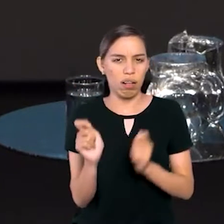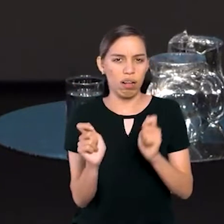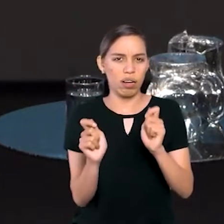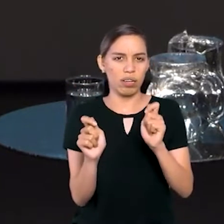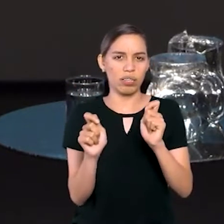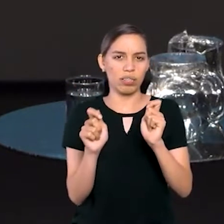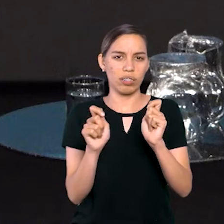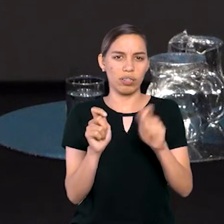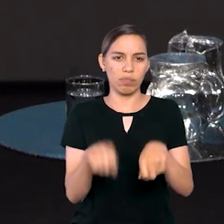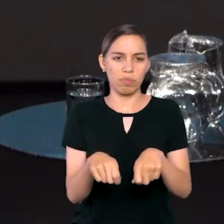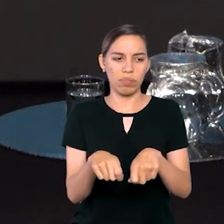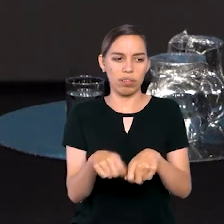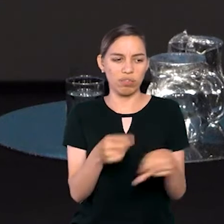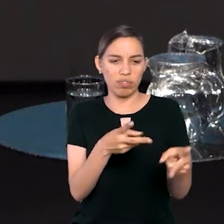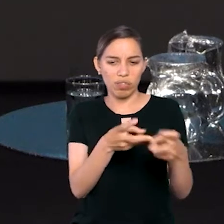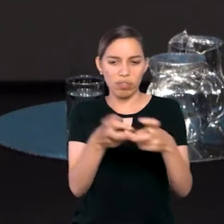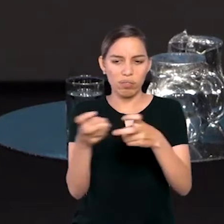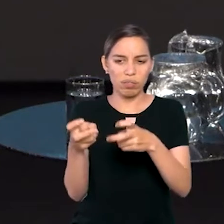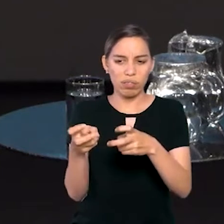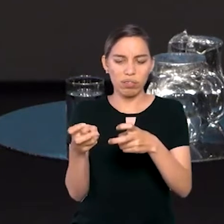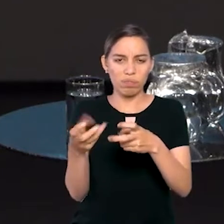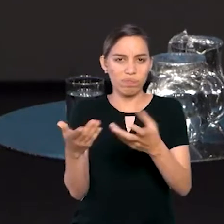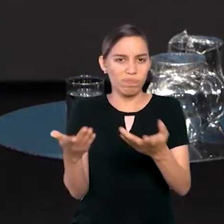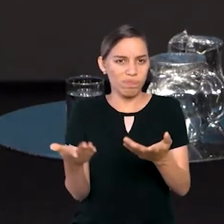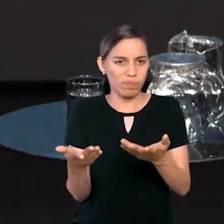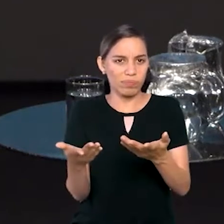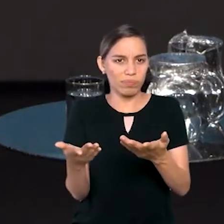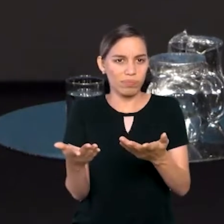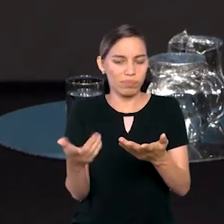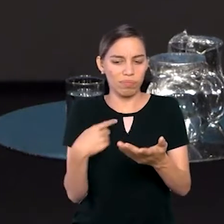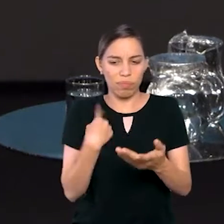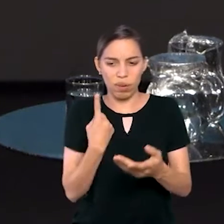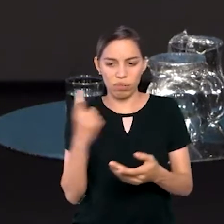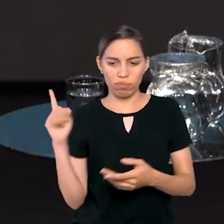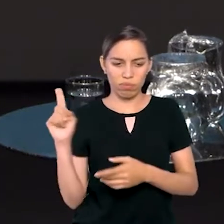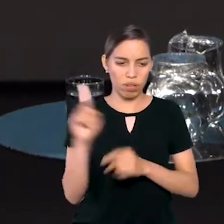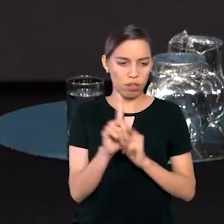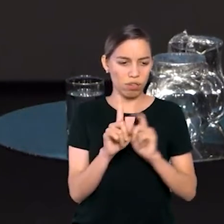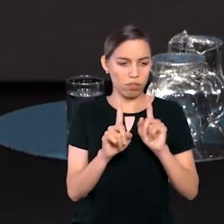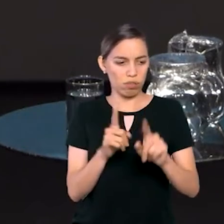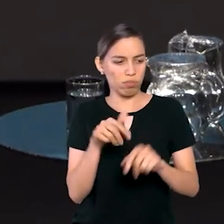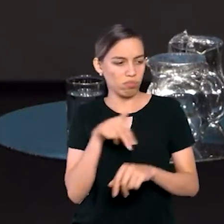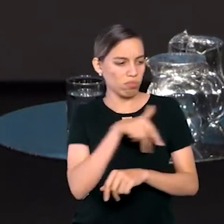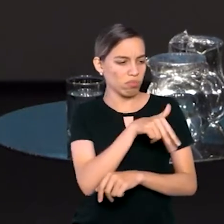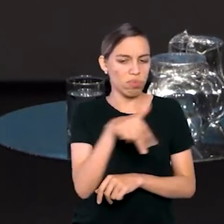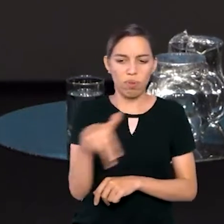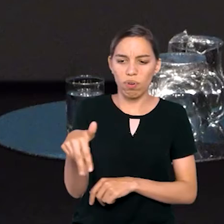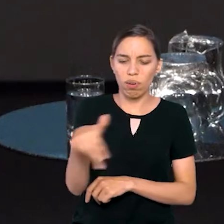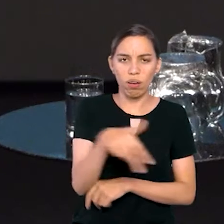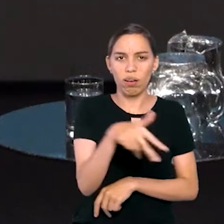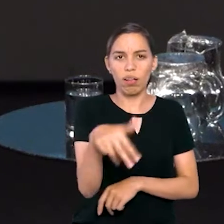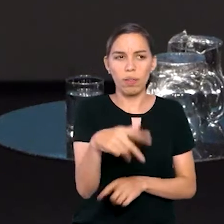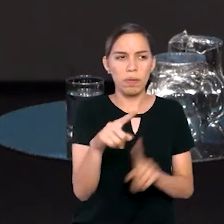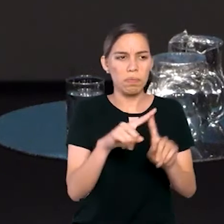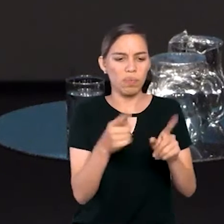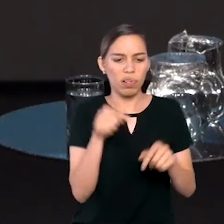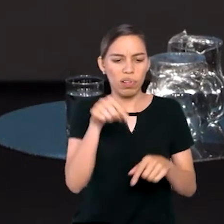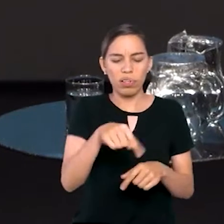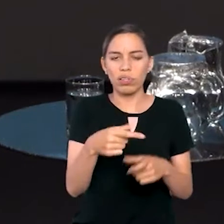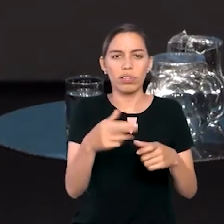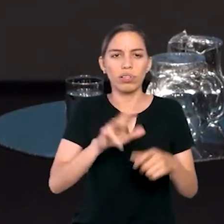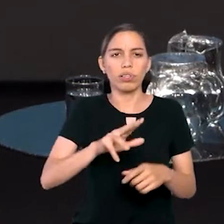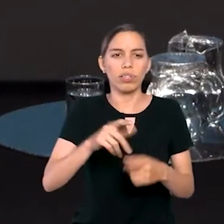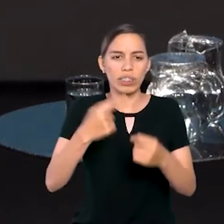possibilidade de reconhecimento. A gente se desloca no espaço urbano, mas ele não é um lugar para a gente